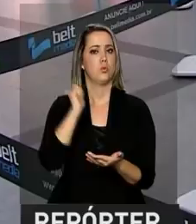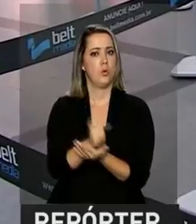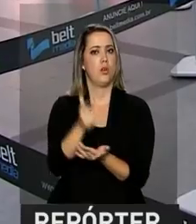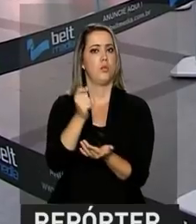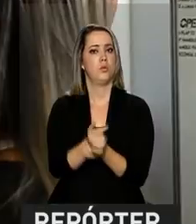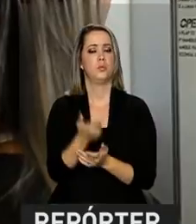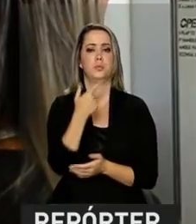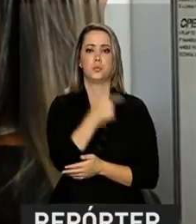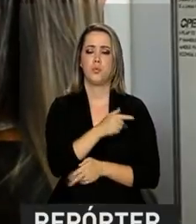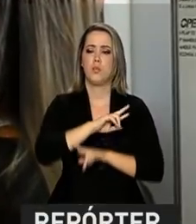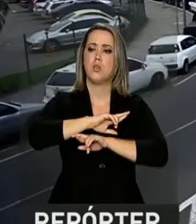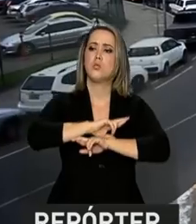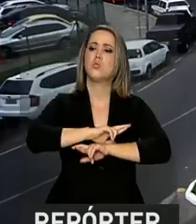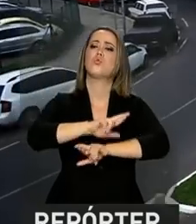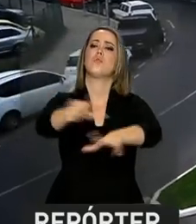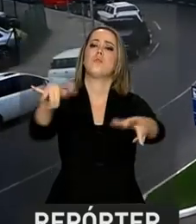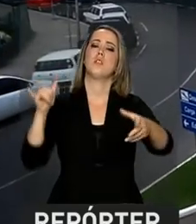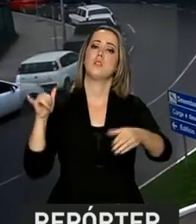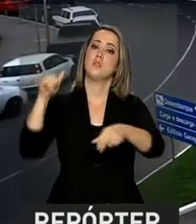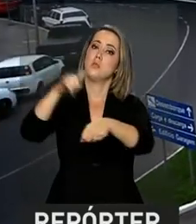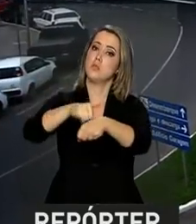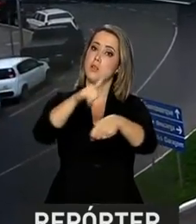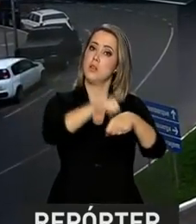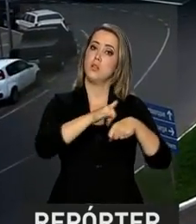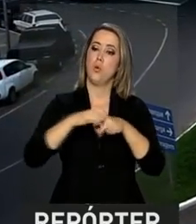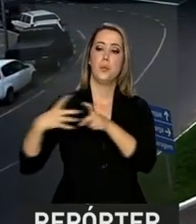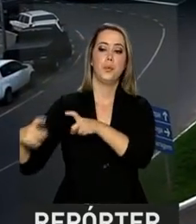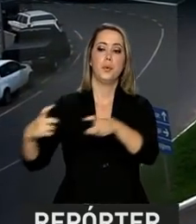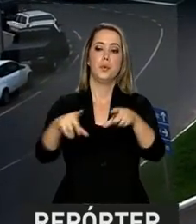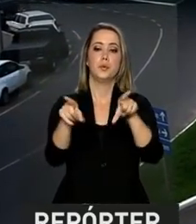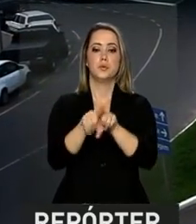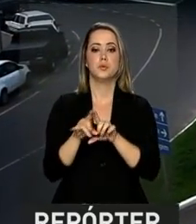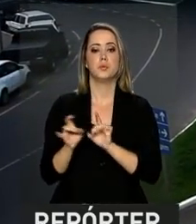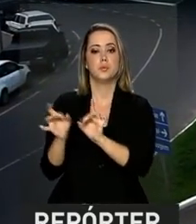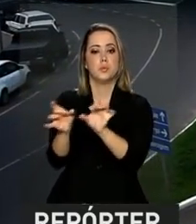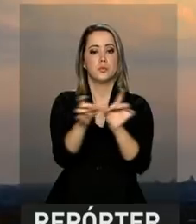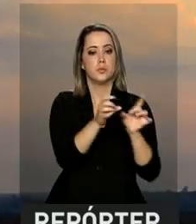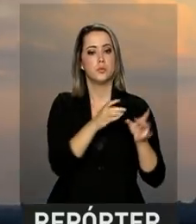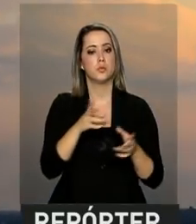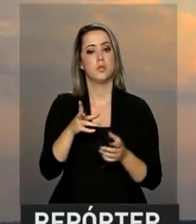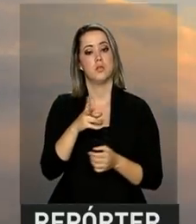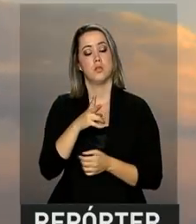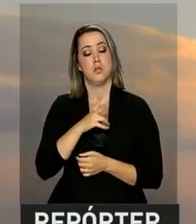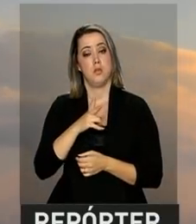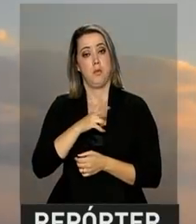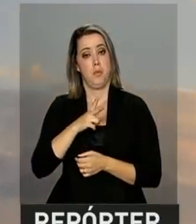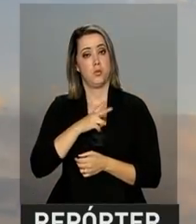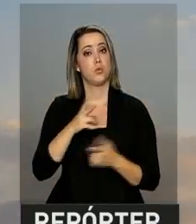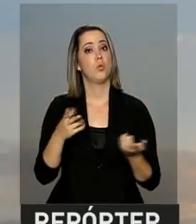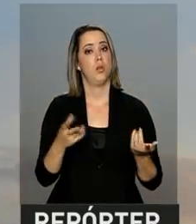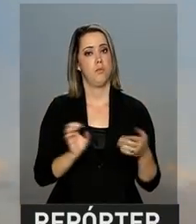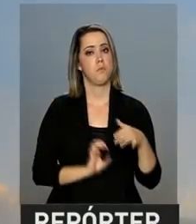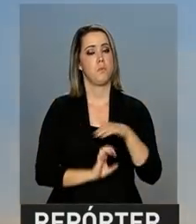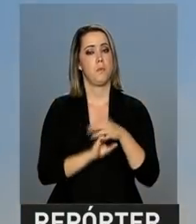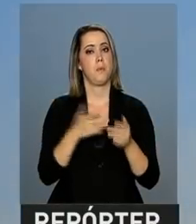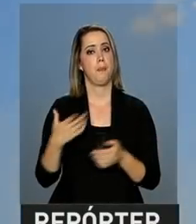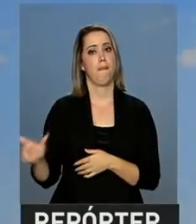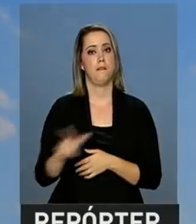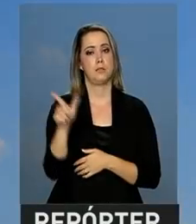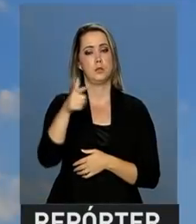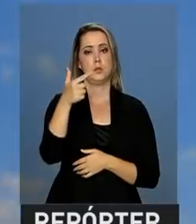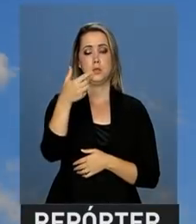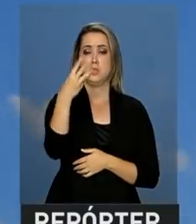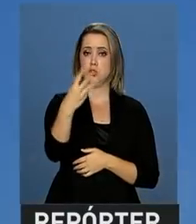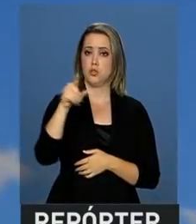Fortaleza, Salvador, Florianópolis e Porto Alegre também foram cedidos à iniciativa privada, que gerou um lucro de 3,7 bilhões